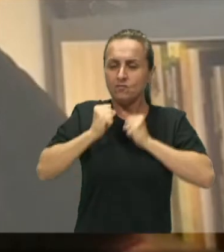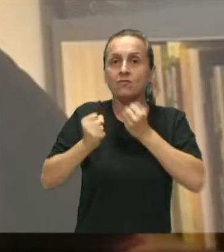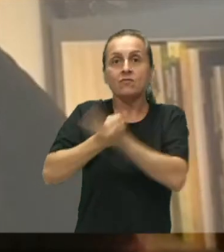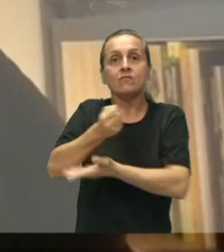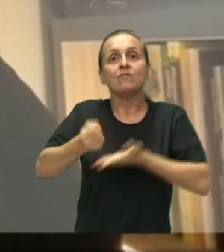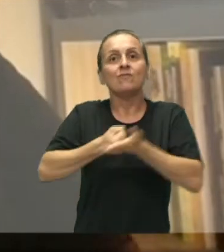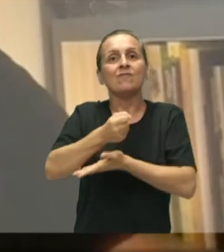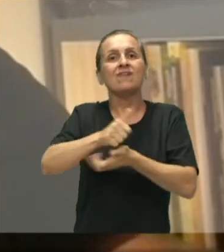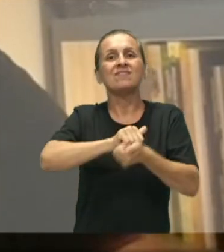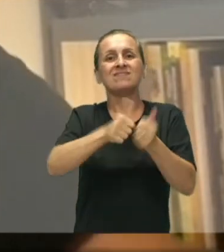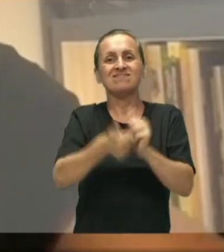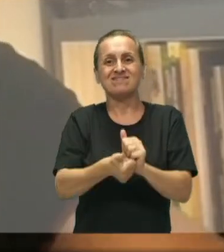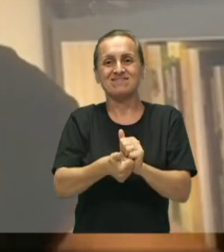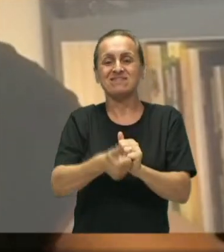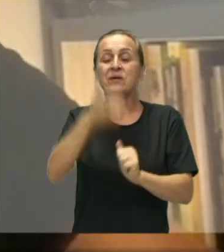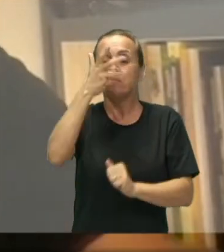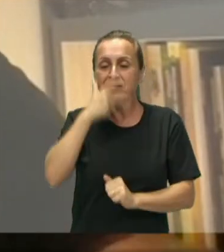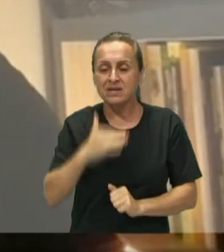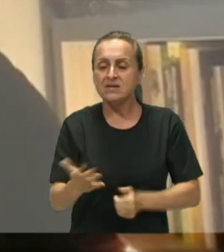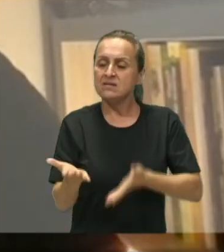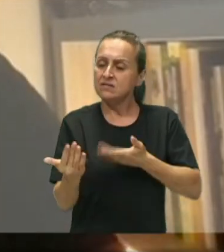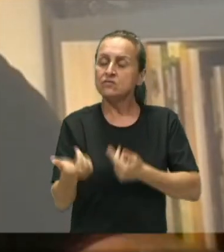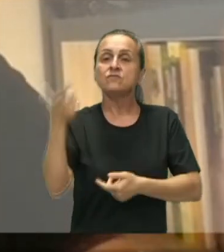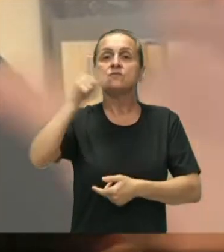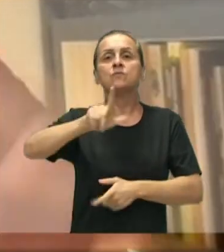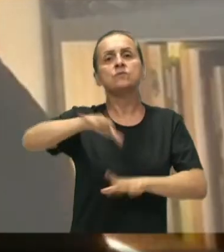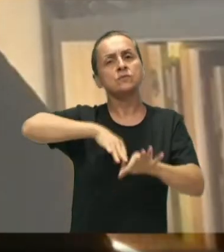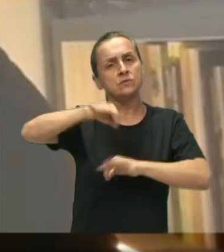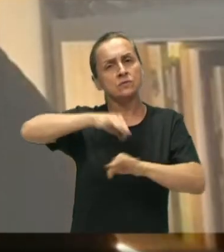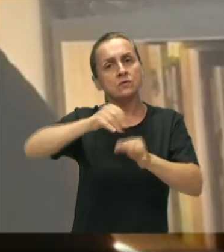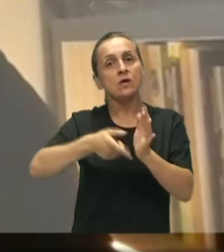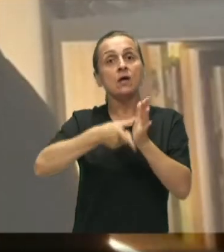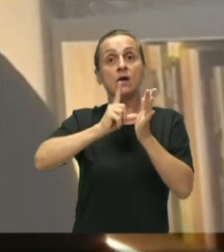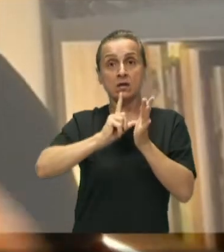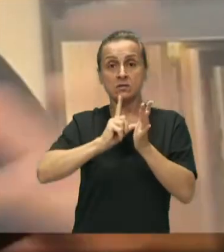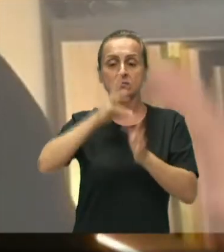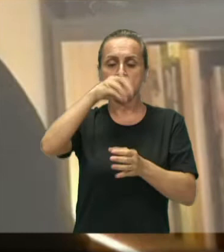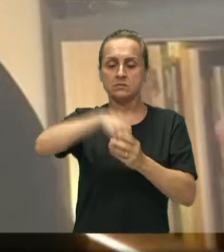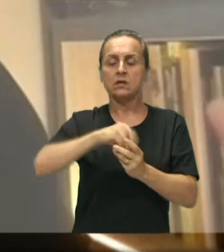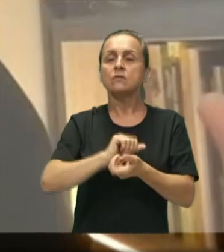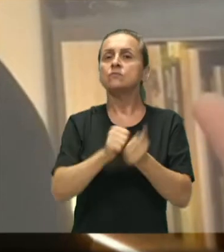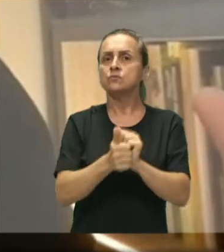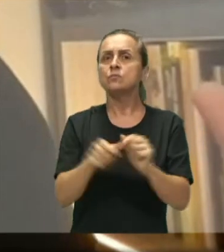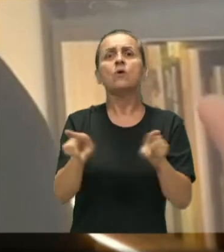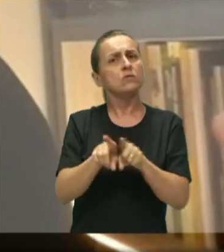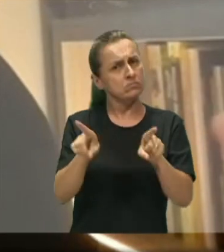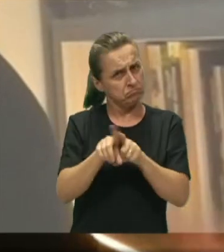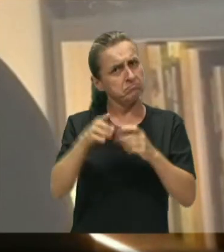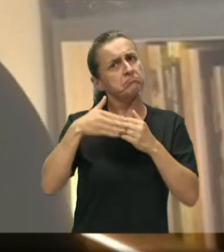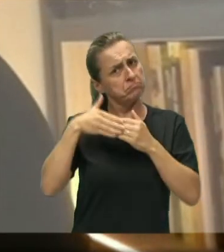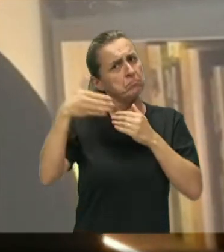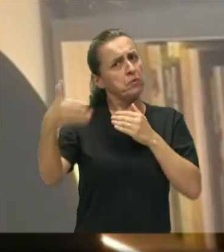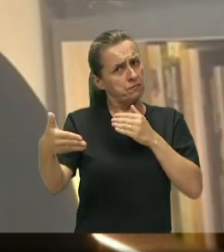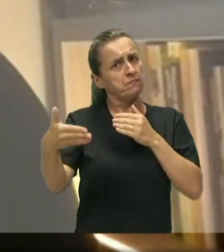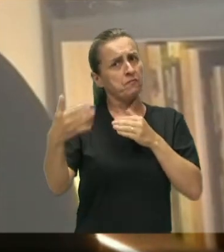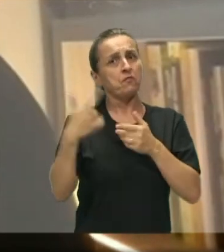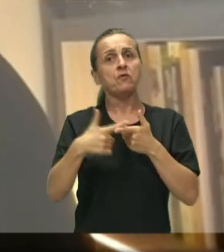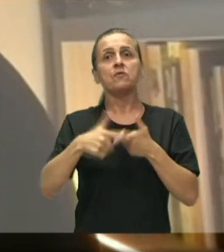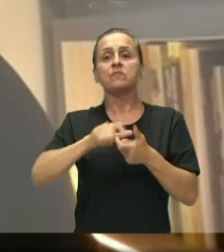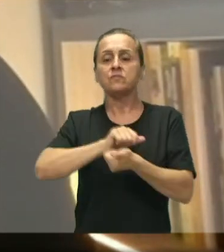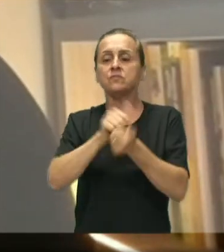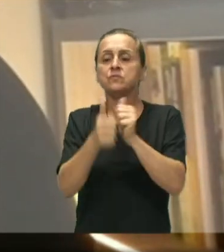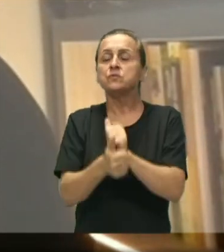para preparar crianças jovens tanto dentro do esporte como fora do esporte porque o